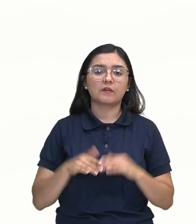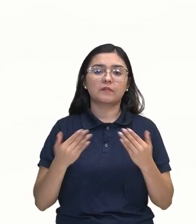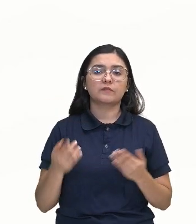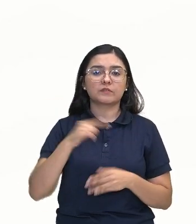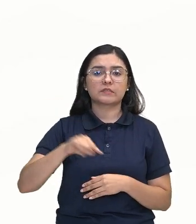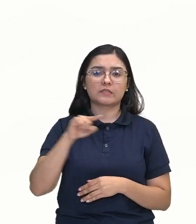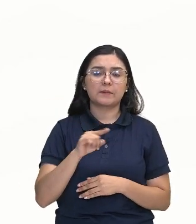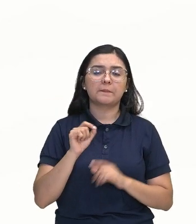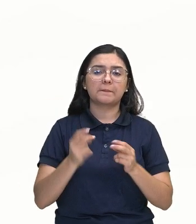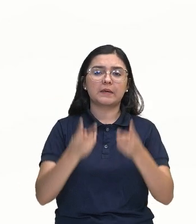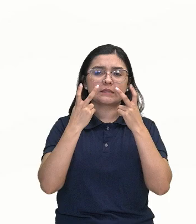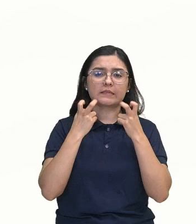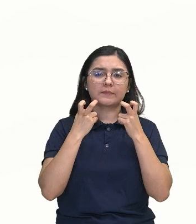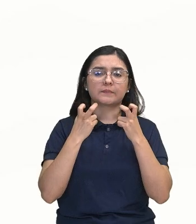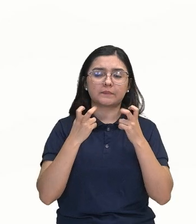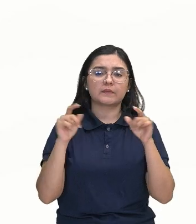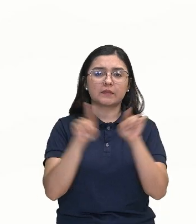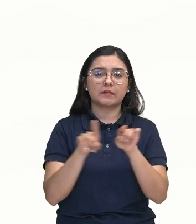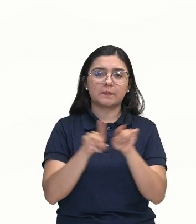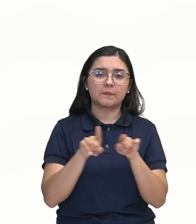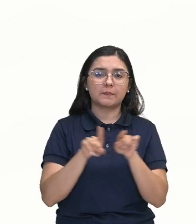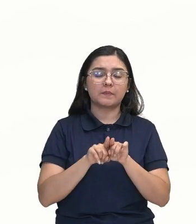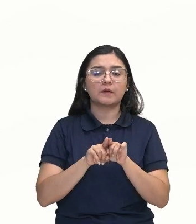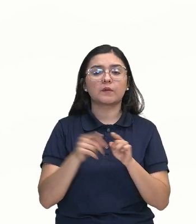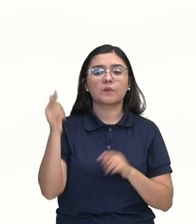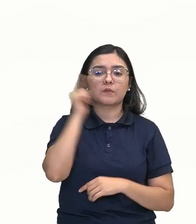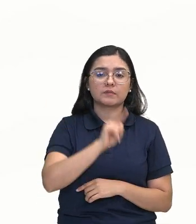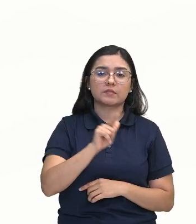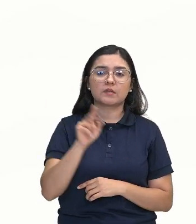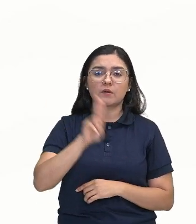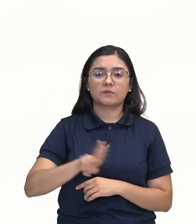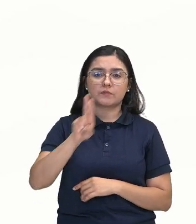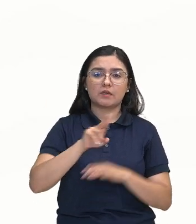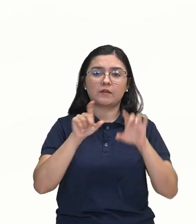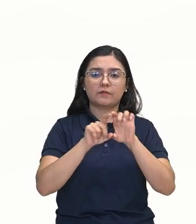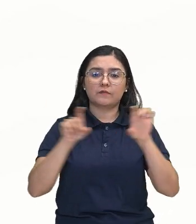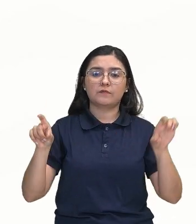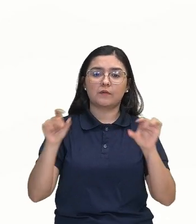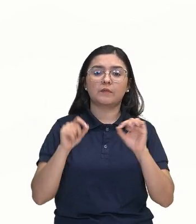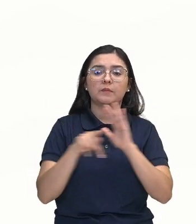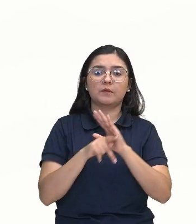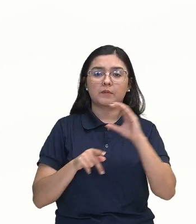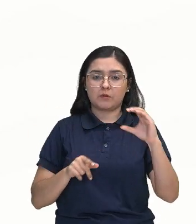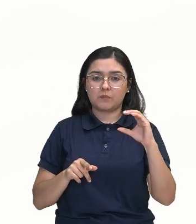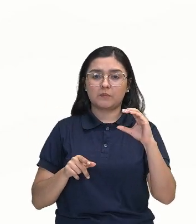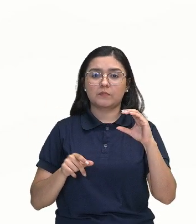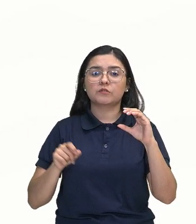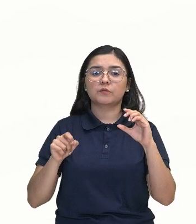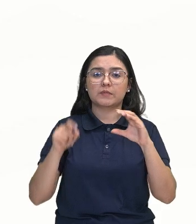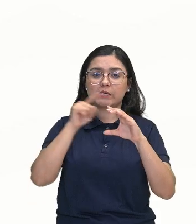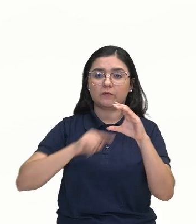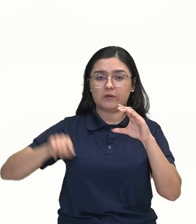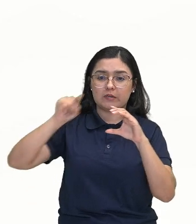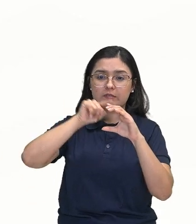perceba e que você consiga utilizar a fórmula do comprimento de uma circunferência,